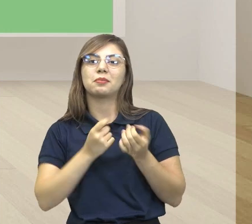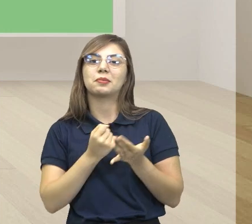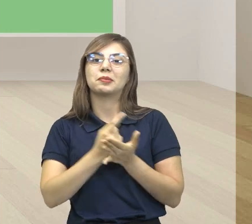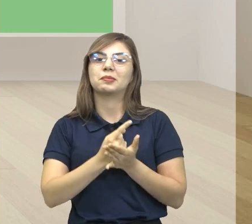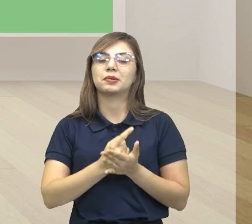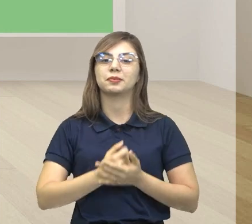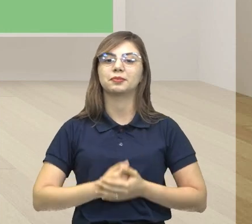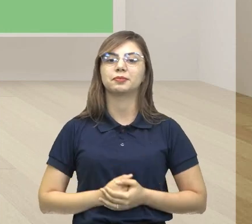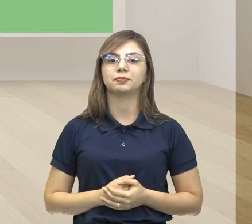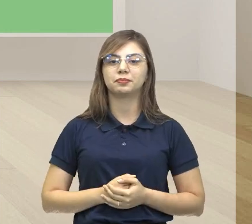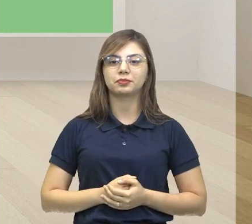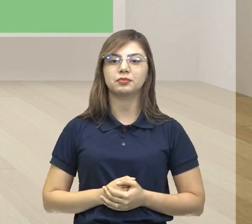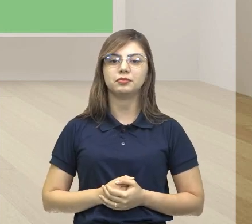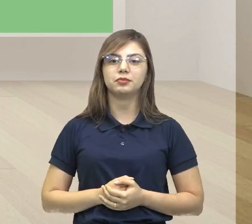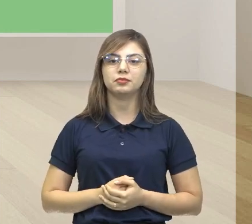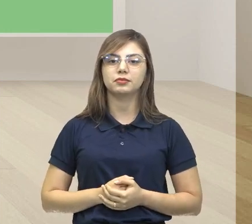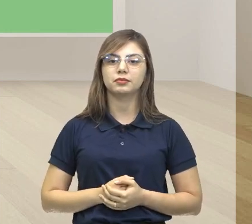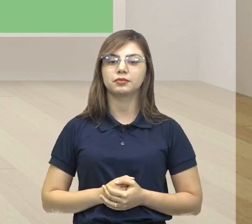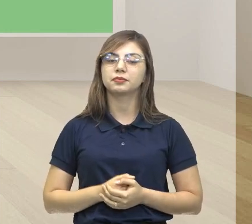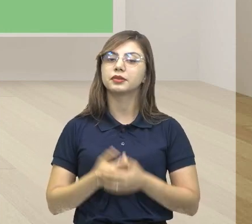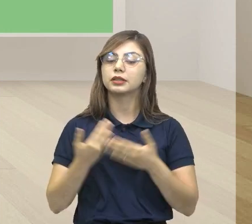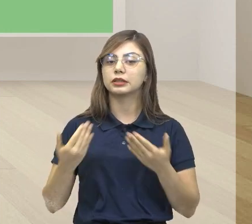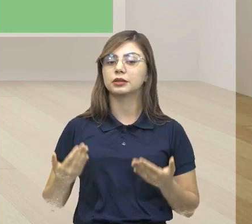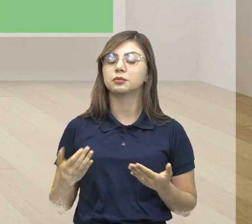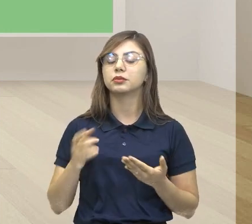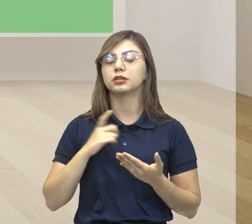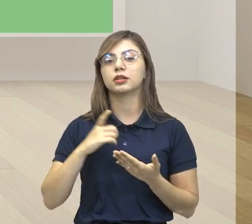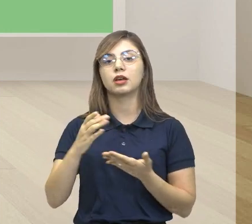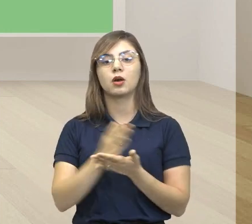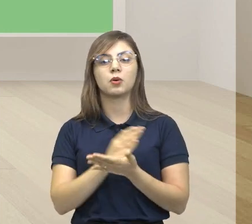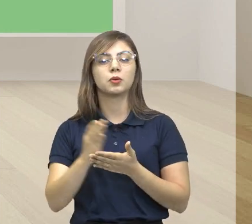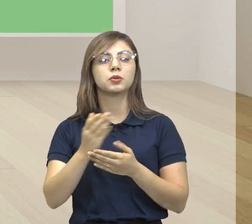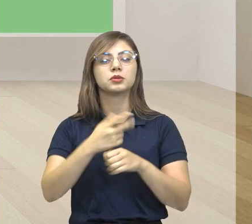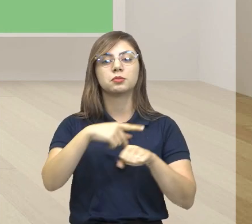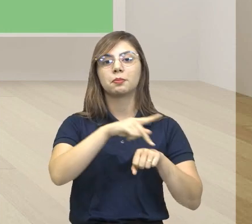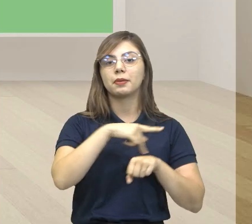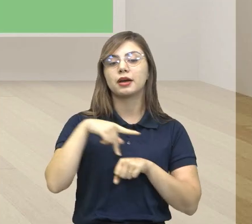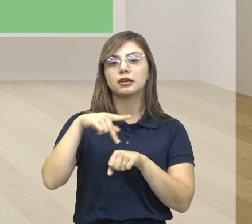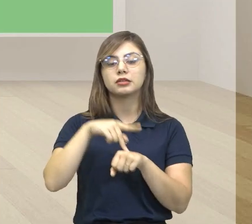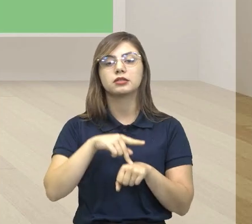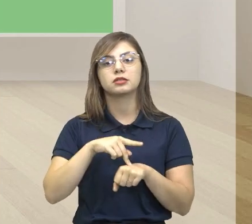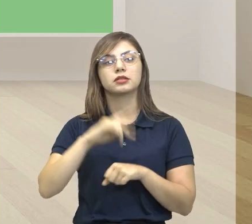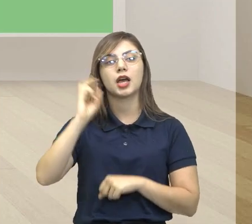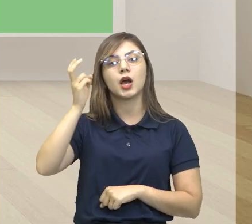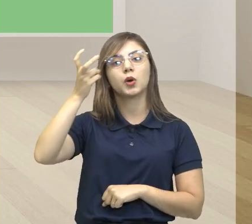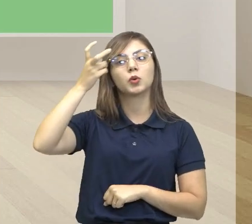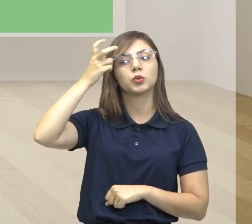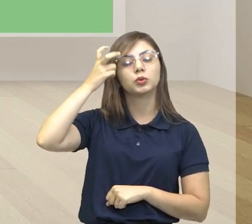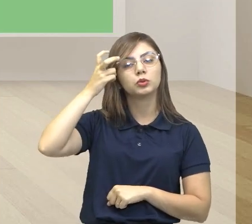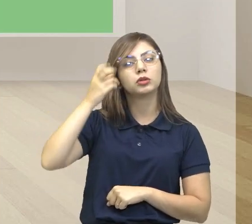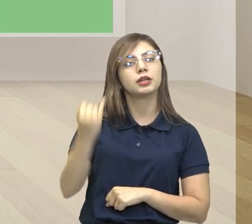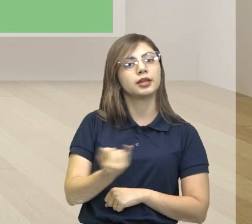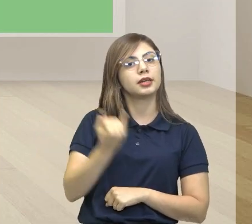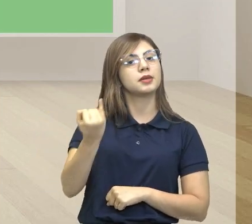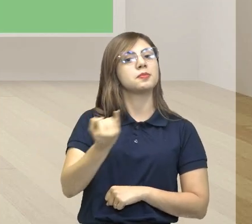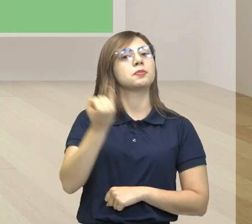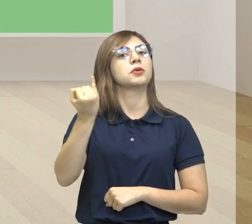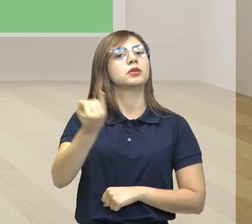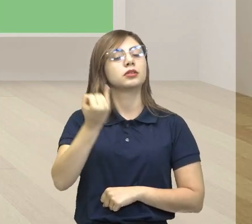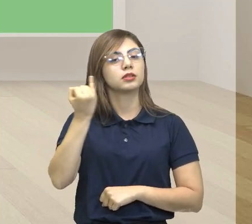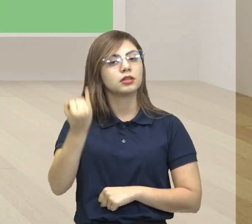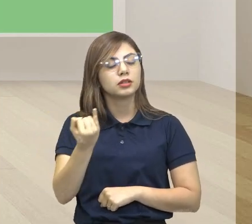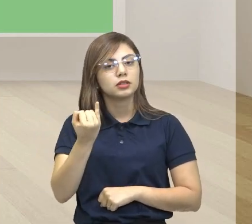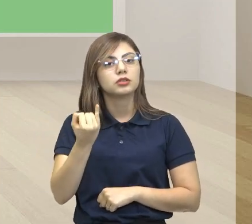High Context Culture são aqueles países, aquelas culturas onde a questão cultural é tão importante ou mais importante que a